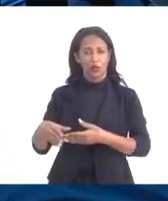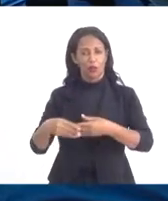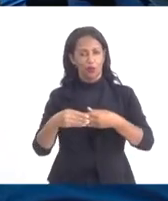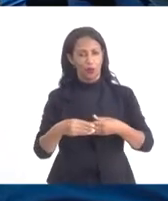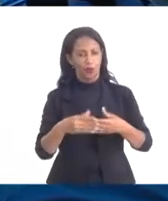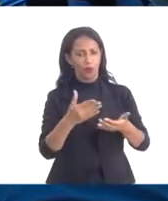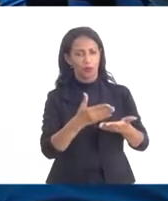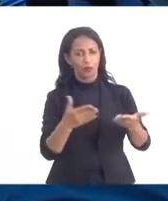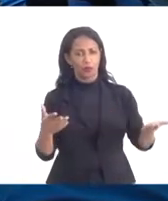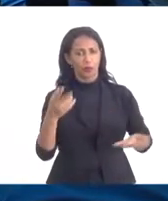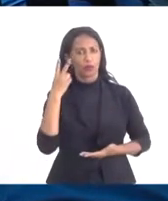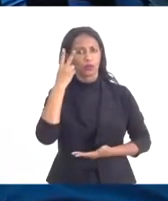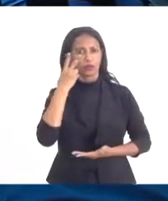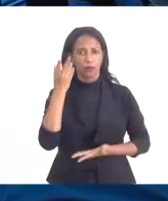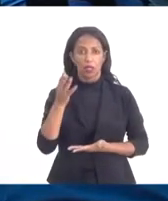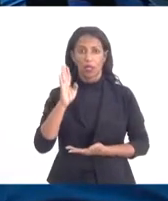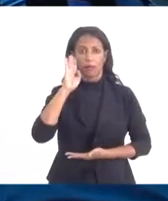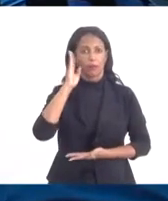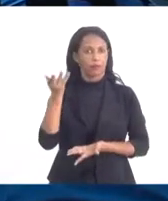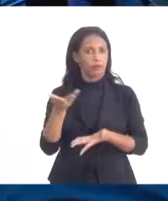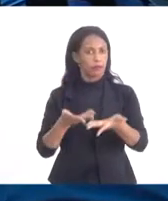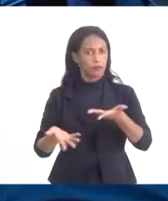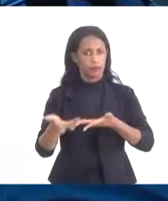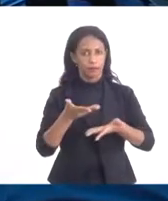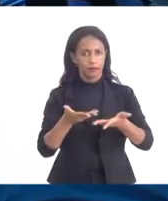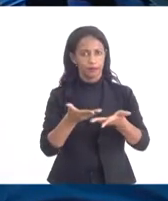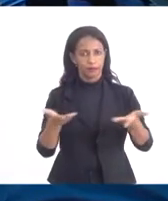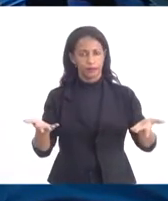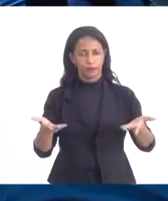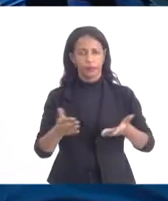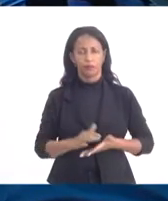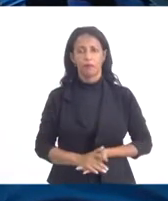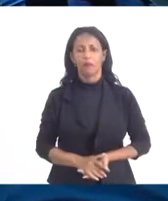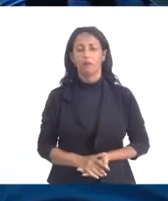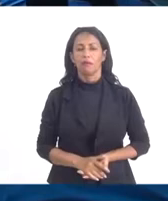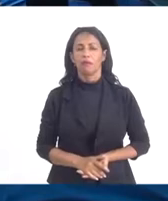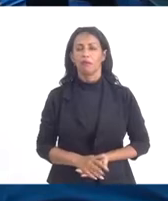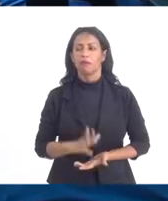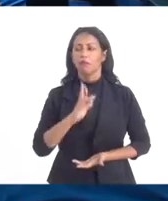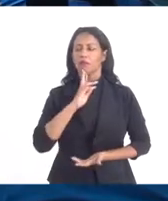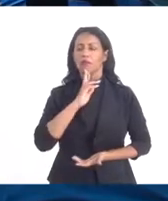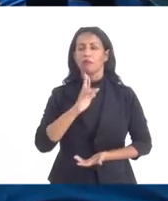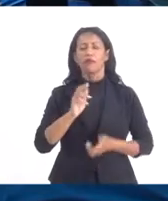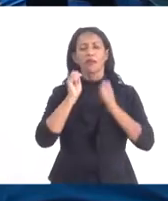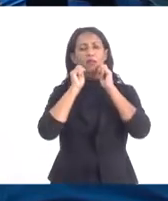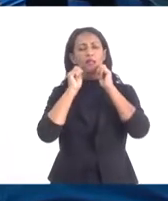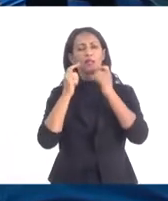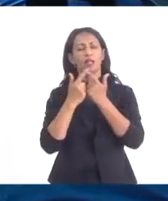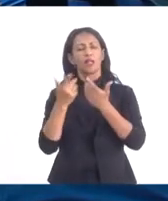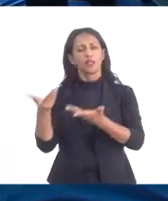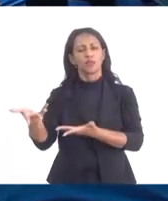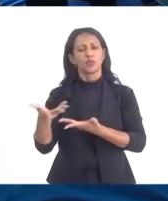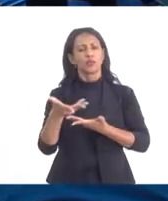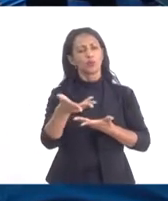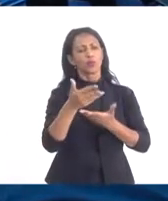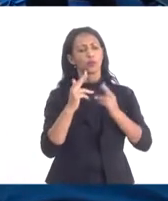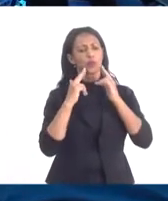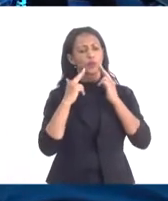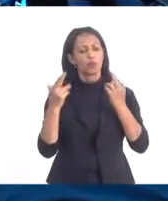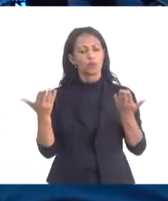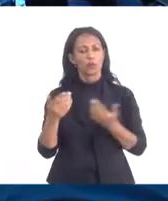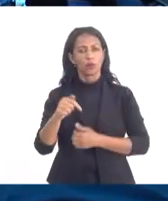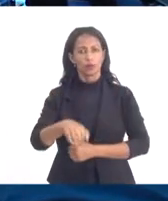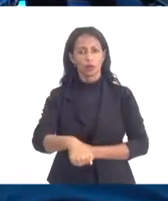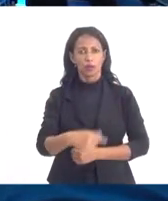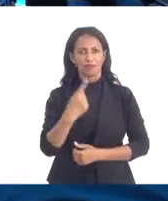presentes, é fundamental a participação de vocês. A razão da Alerj ter convidado vocês para nos reunirmos aqui hoje